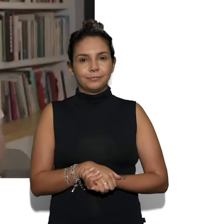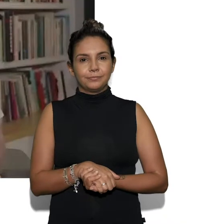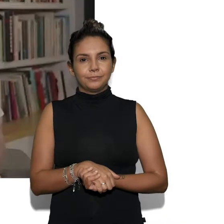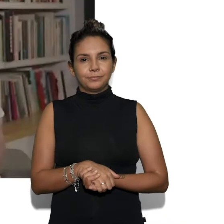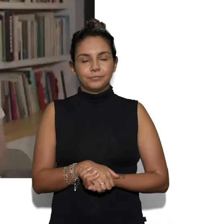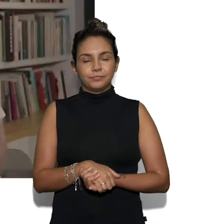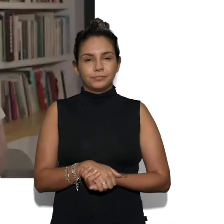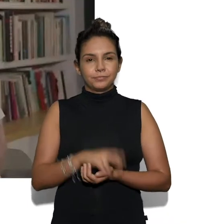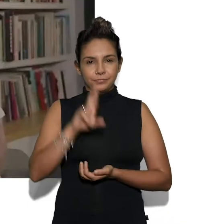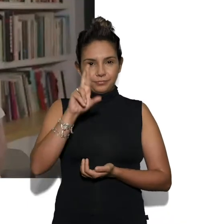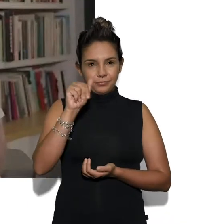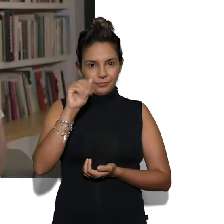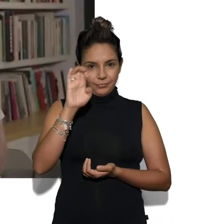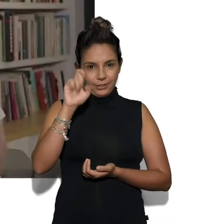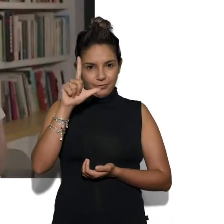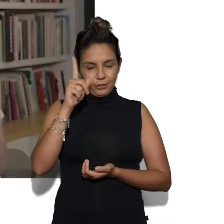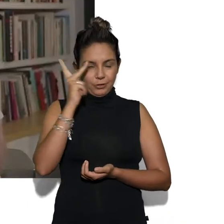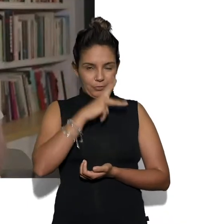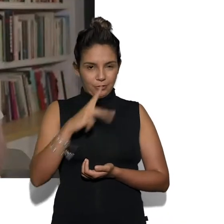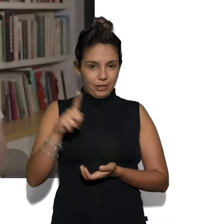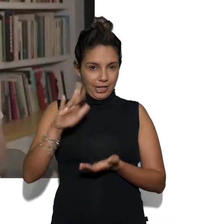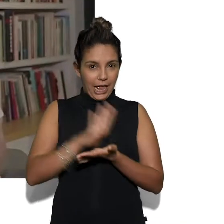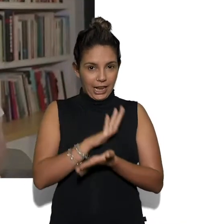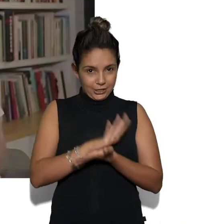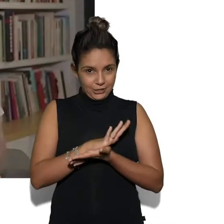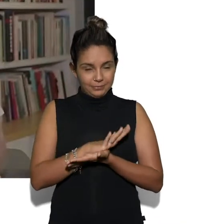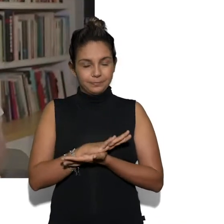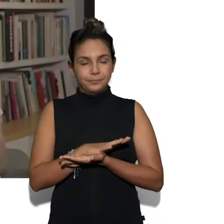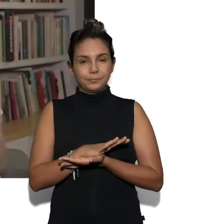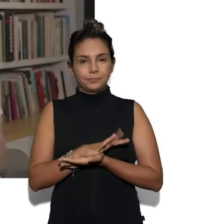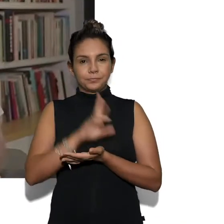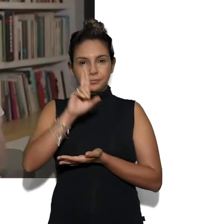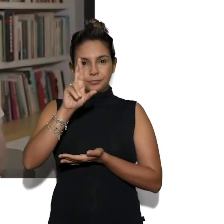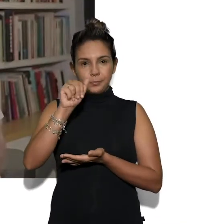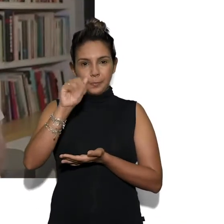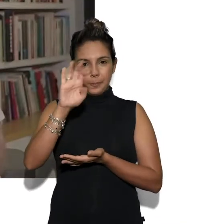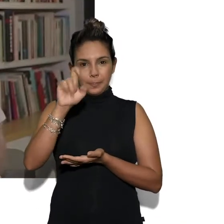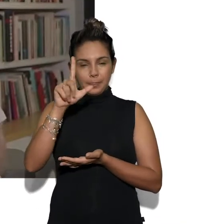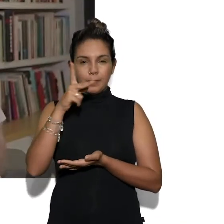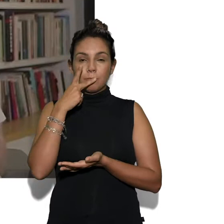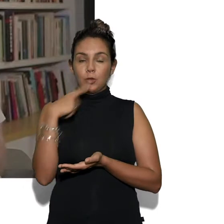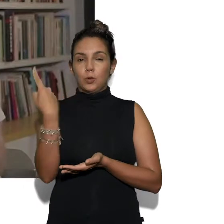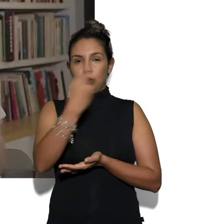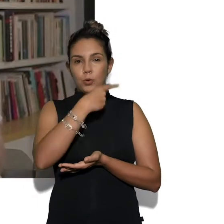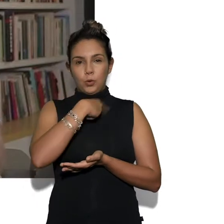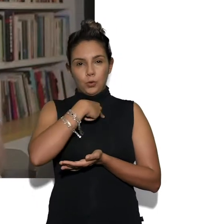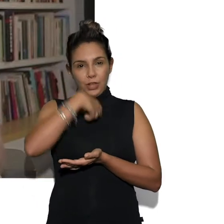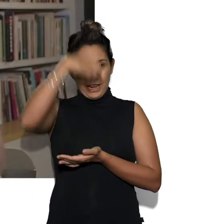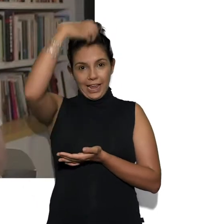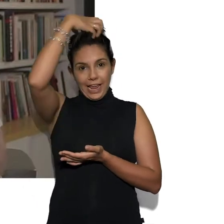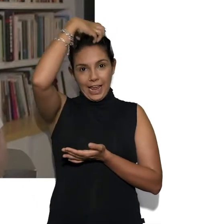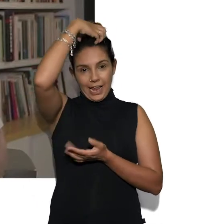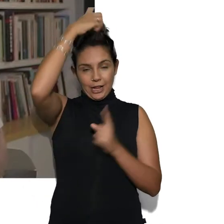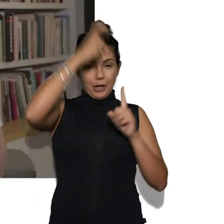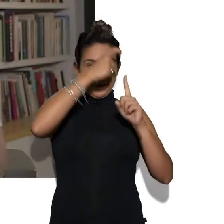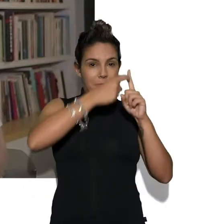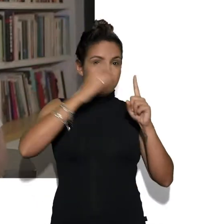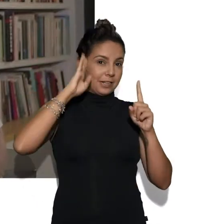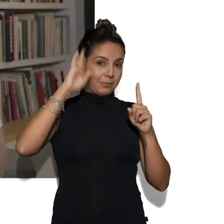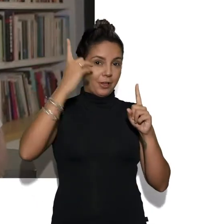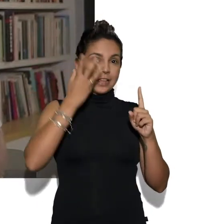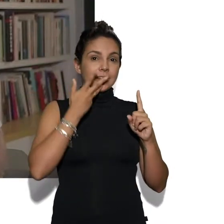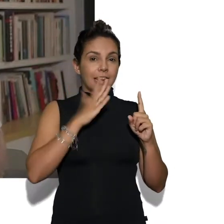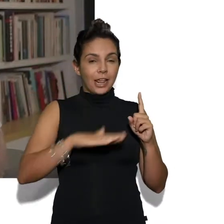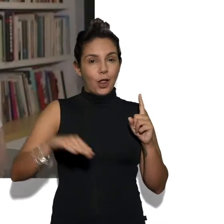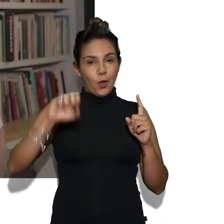Rafael Nolli, nosso querido professor lá de Araxá, fala que no Nosso Reino, o personagem principal, o narrador, é uma